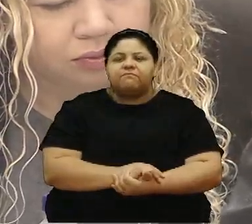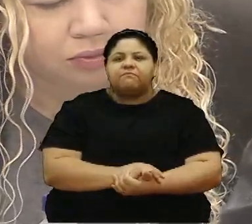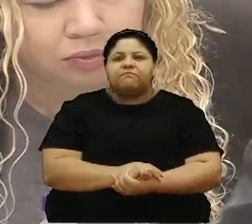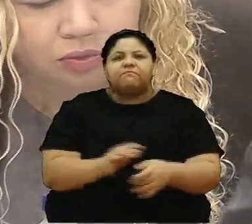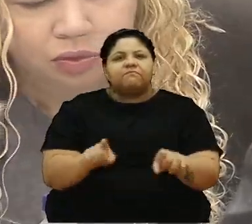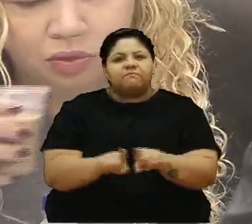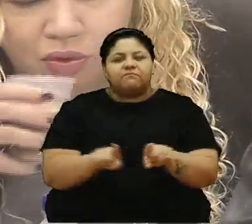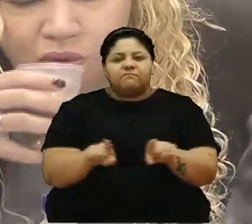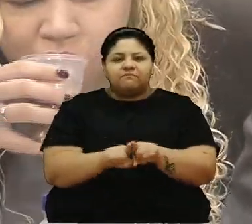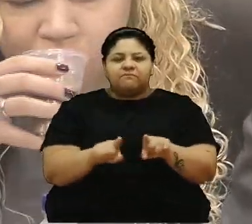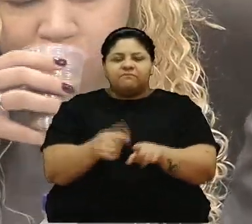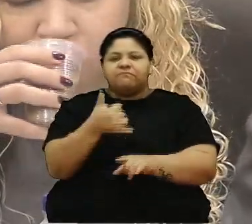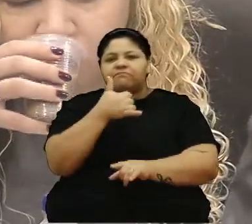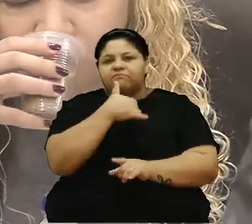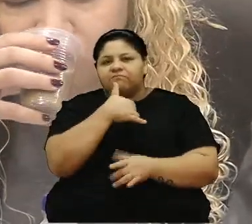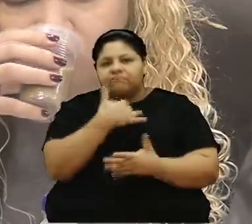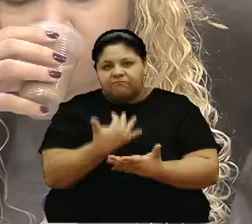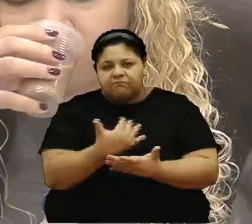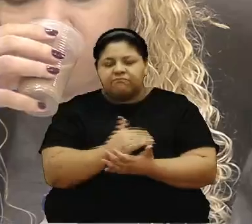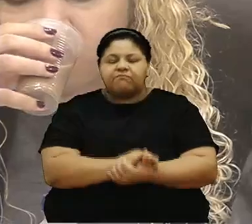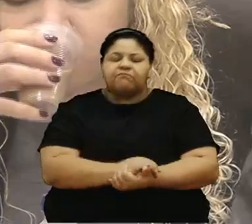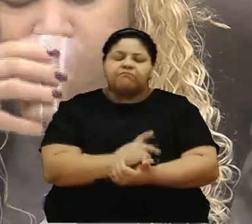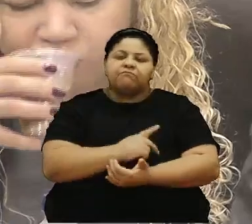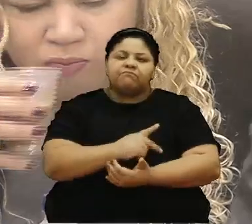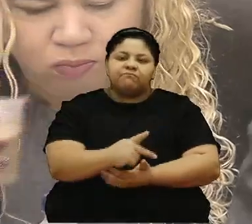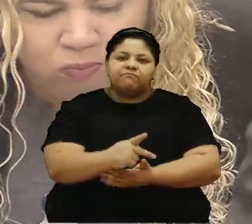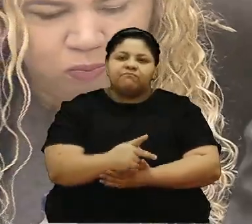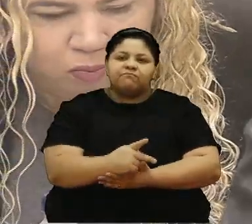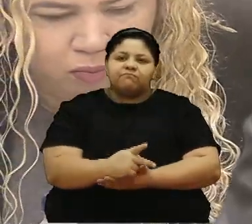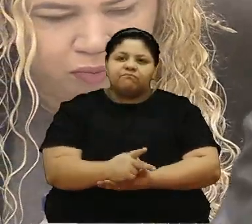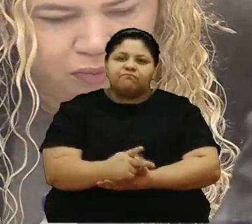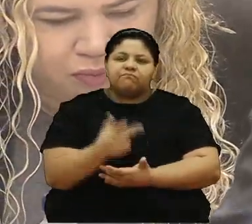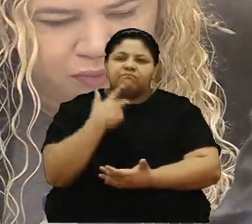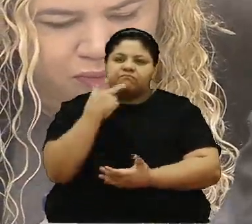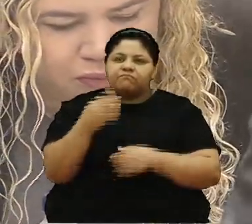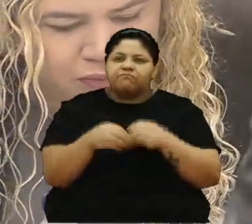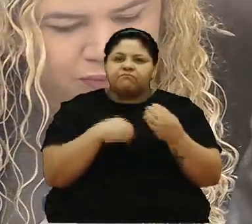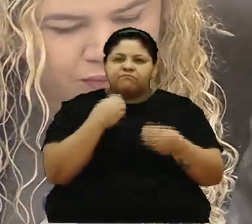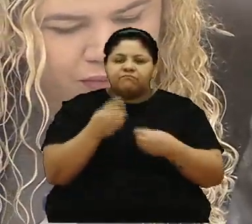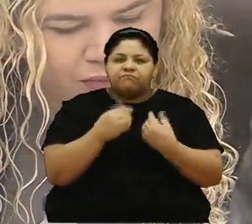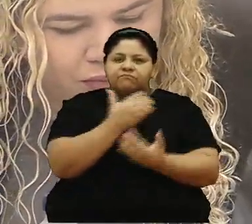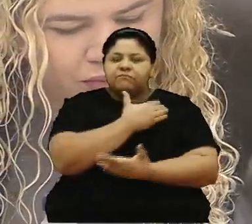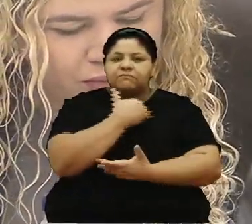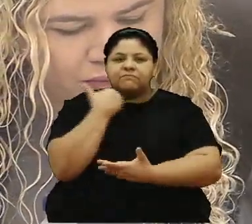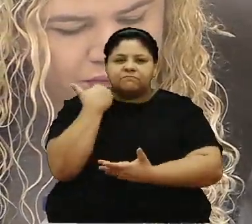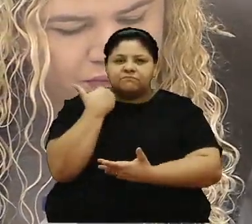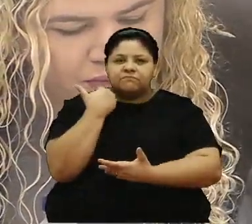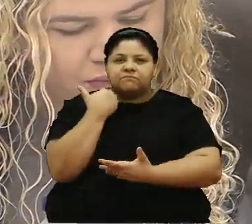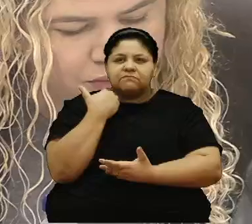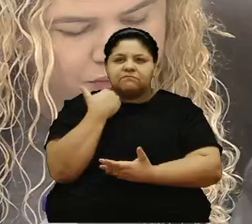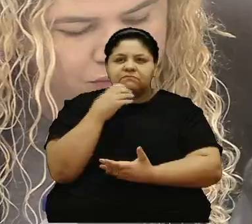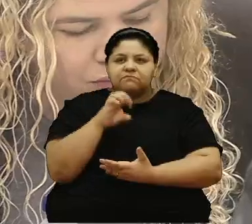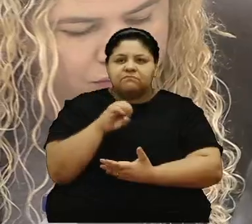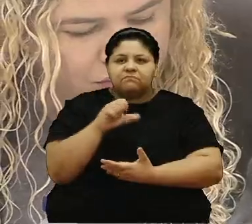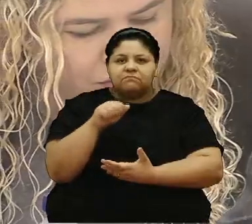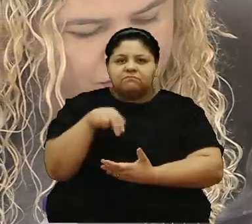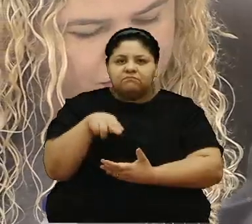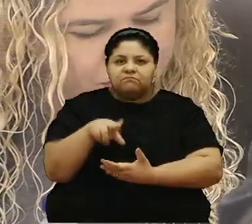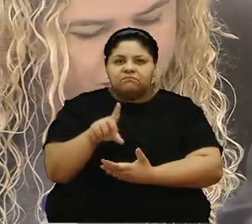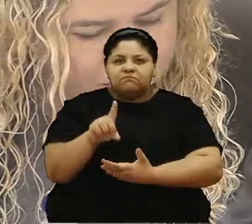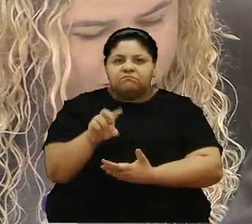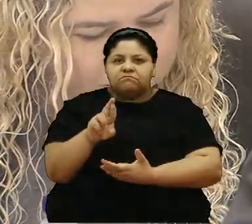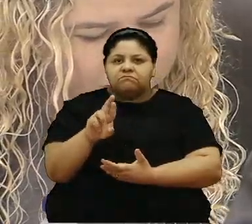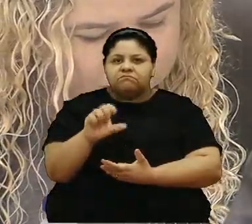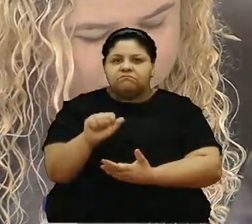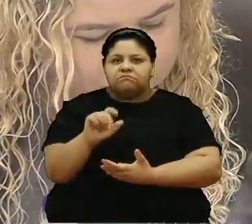um voto de pesar hoje, senhor presidente. Então eu manifesto meus sentimentos pelo falecimento da senhora Sandra Maria